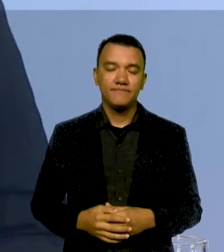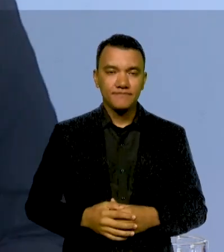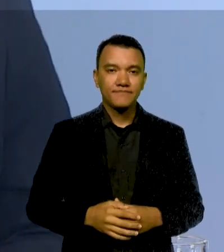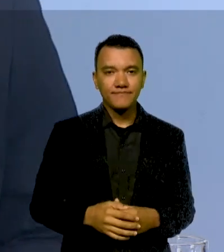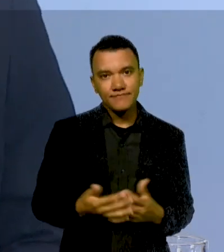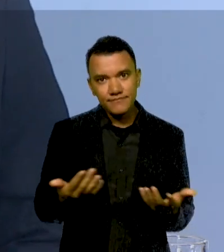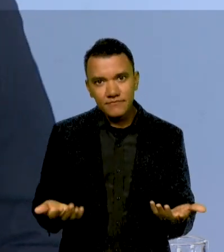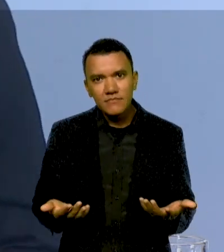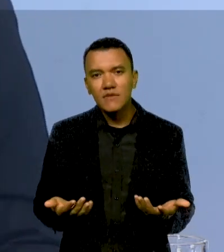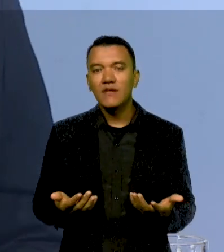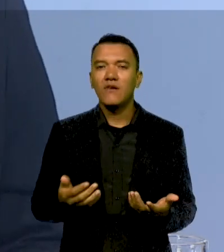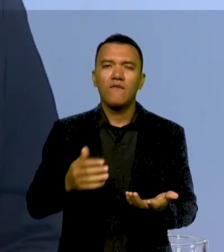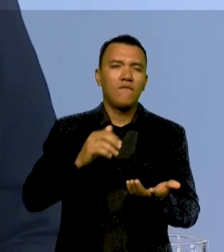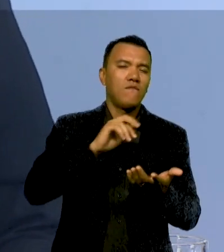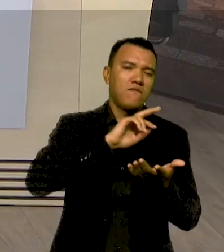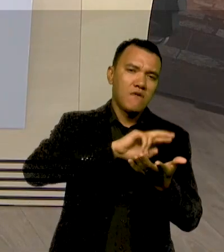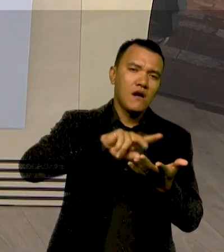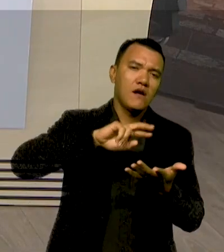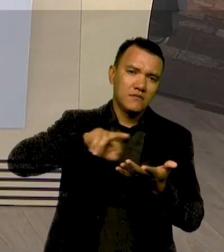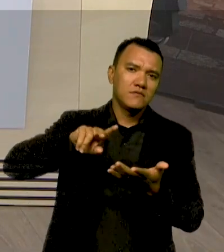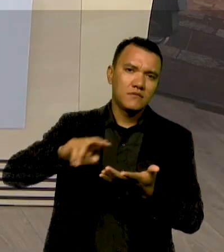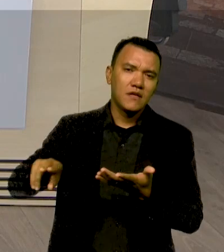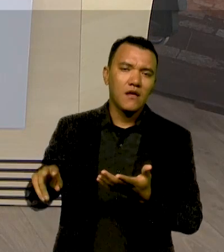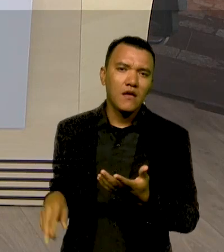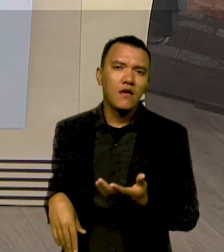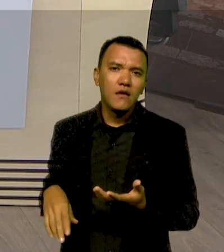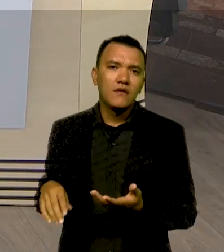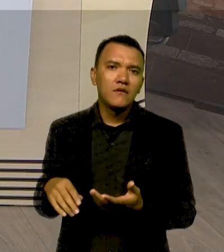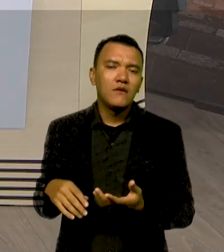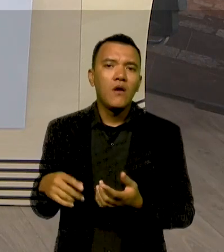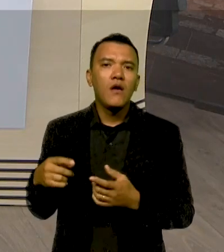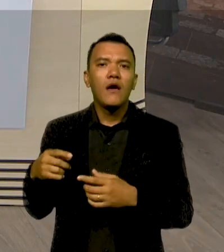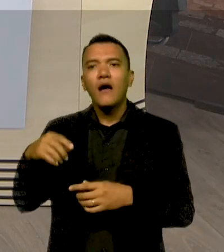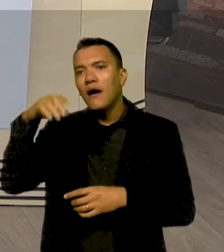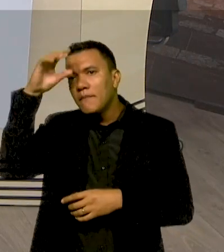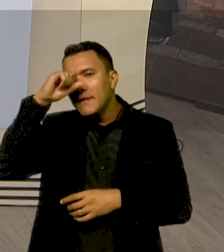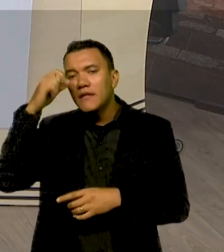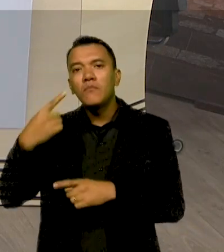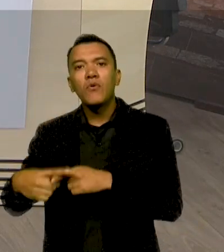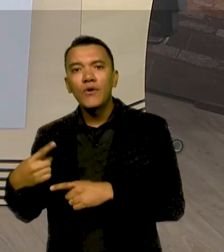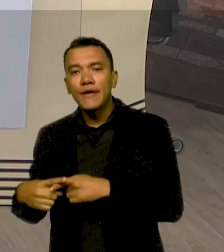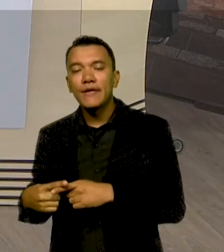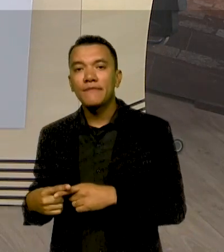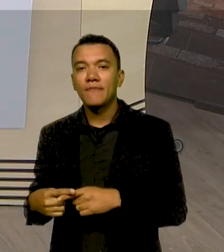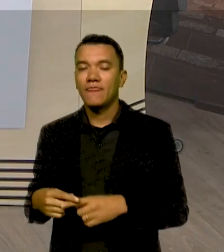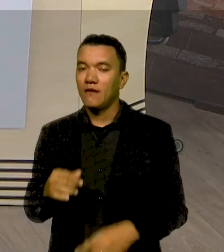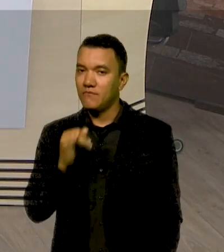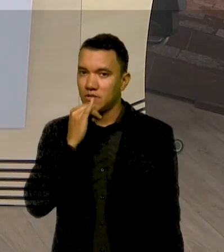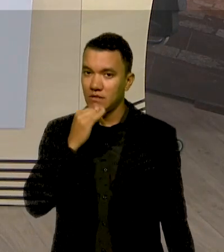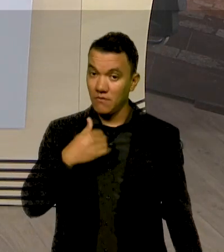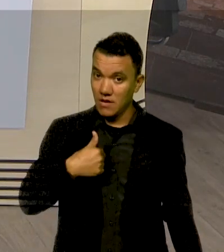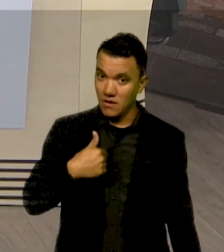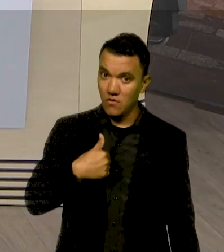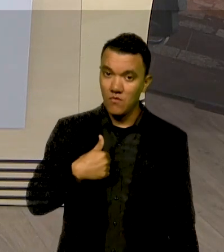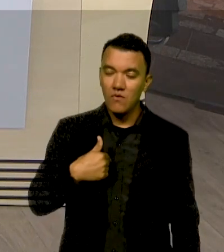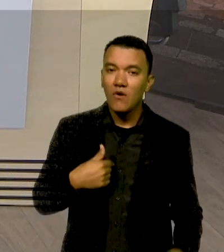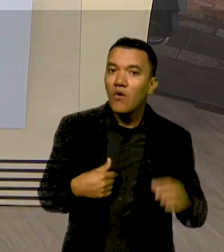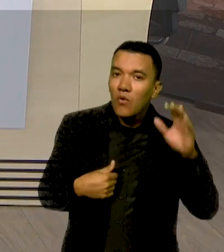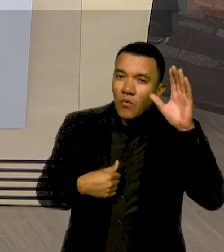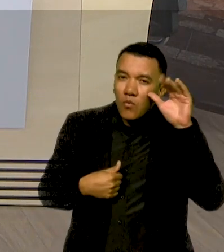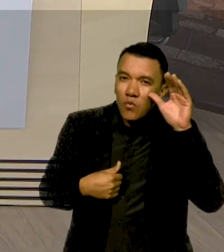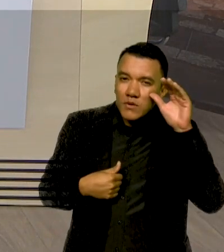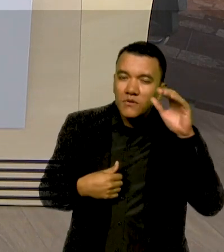são N realidades e N motivos diferentes. Eu mesmo aprendi Libras porque eu me interessei, eu sou uma pessoa muito curiosa, eu gosto muito de